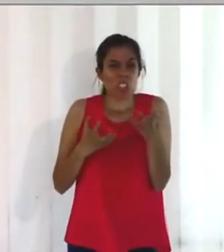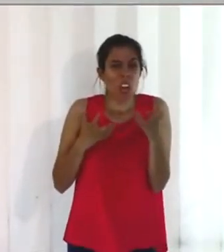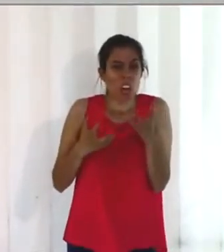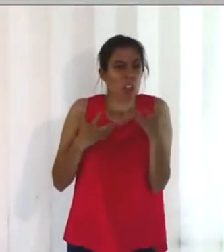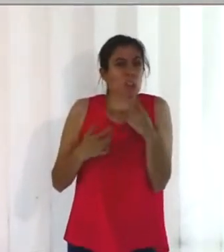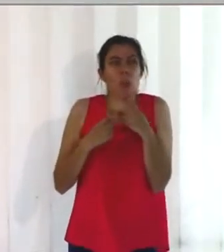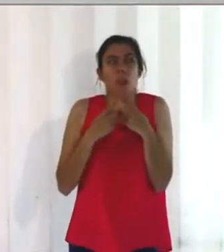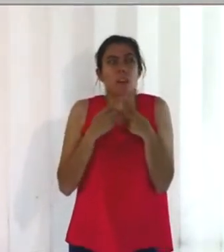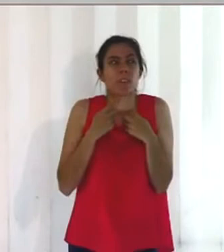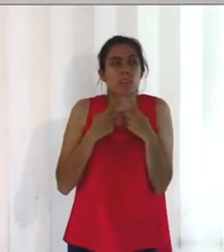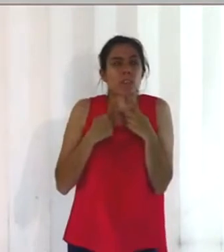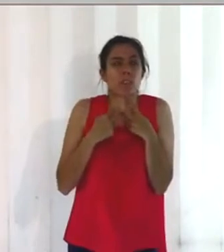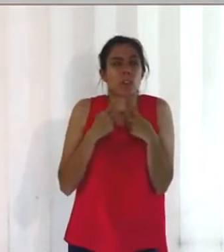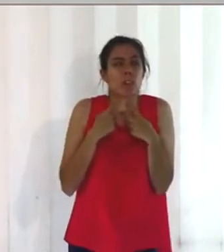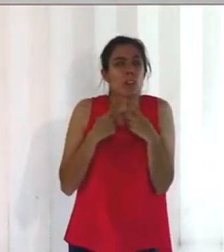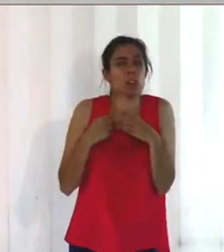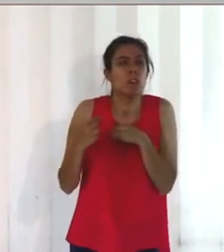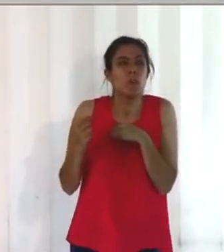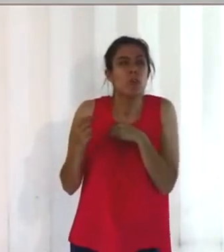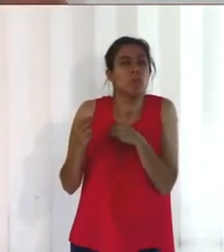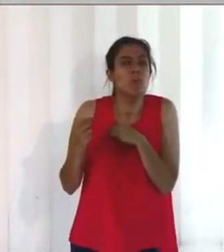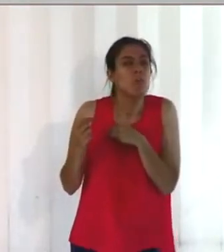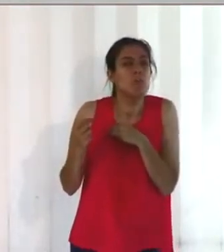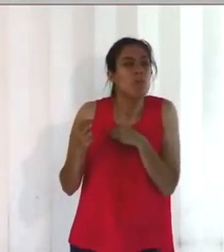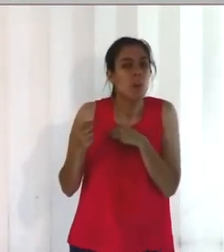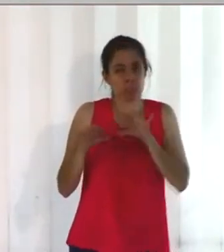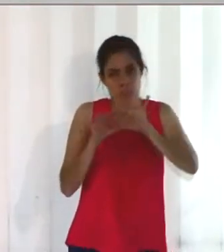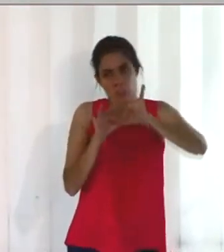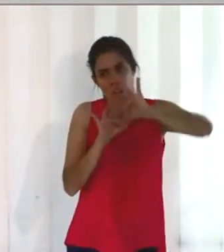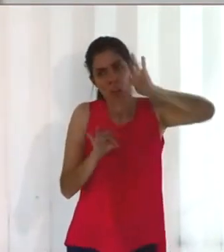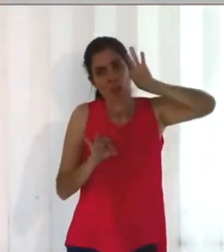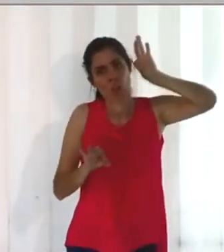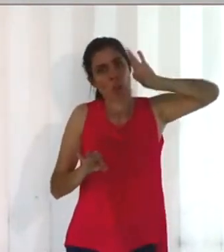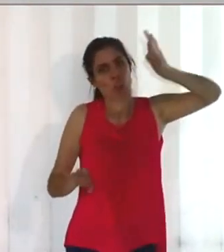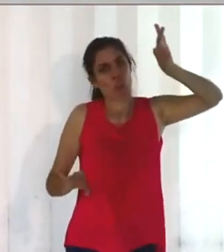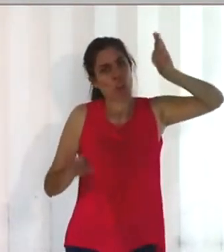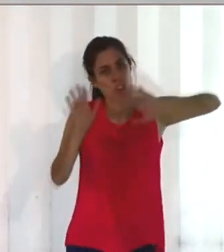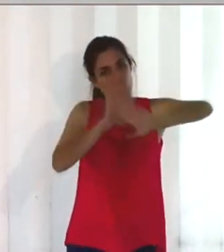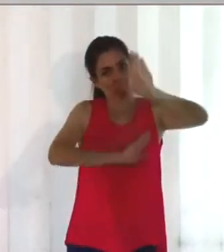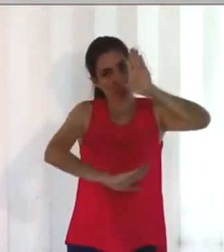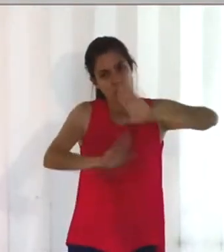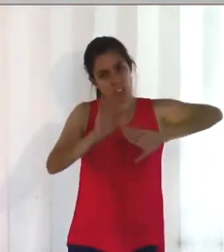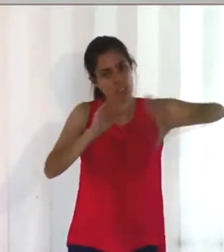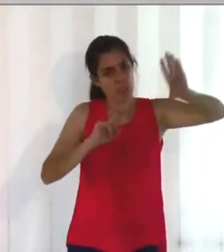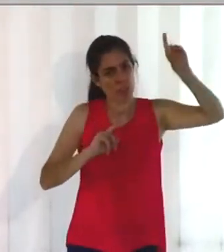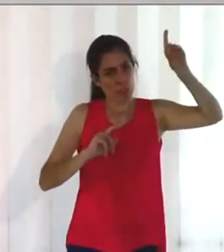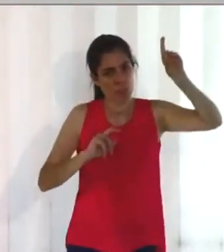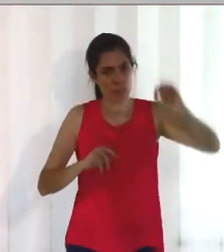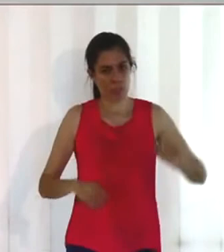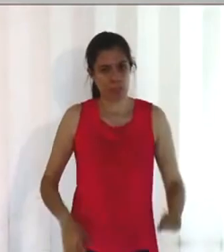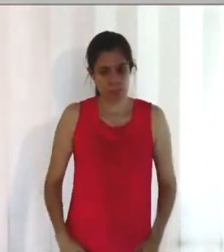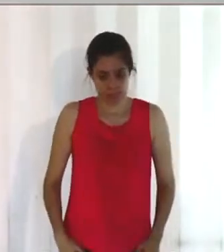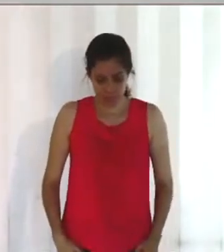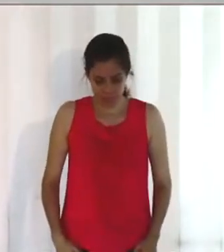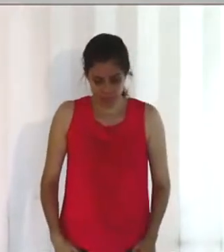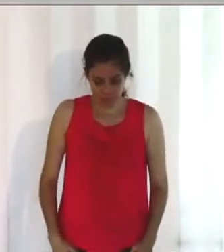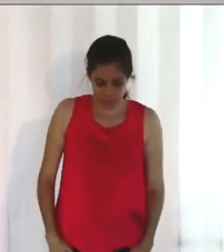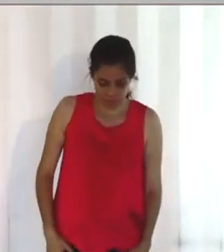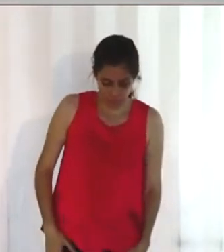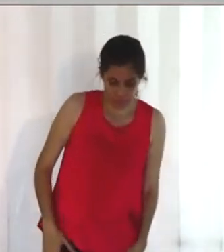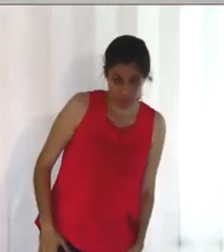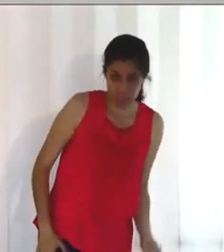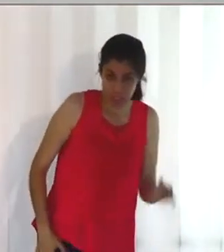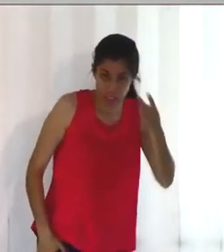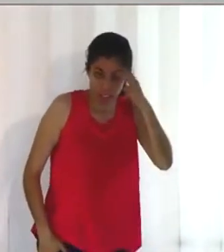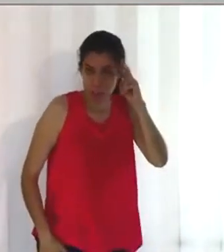coisas, muitas vezes para longe da adoração pura ao Senhor. Lembre que um dia o Senhor Jesus Cristo chamou as crianças